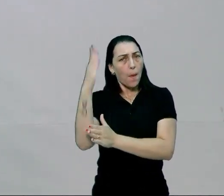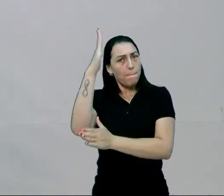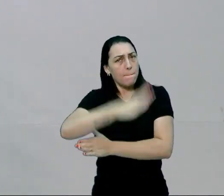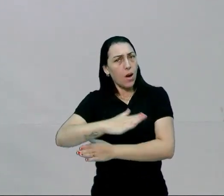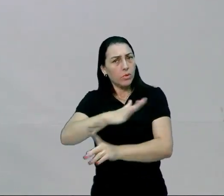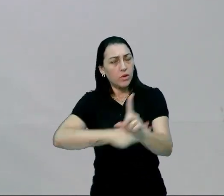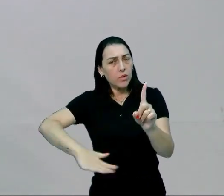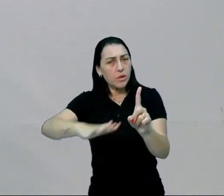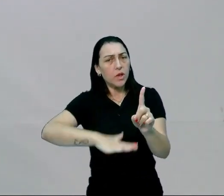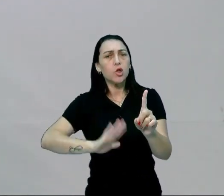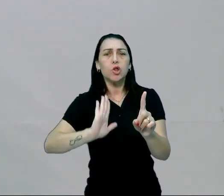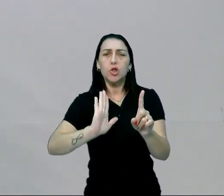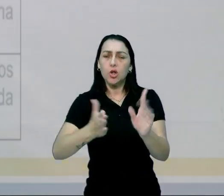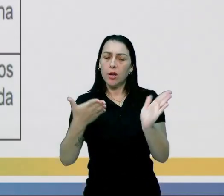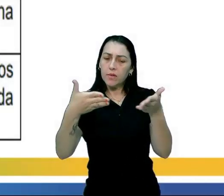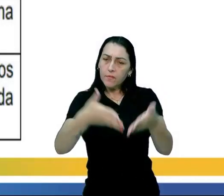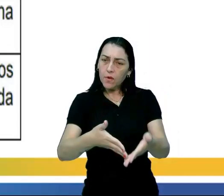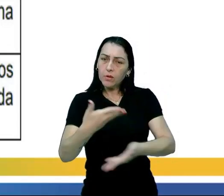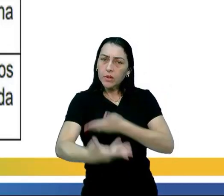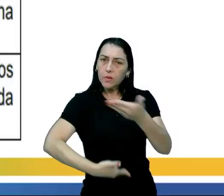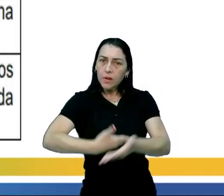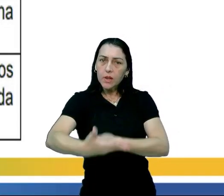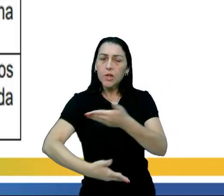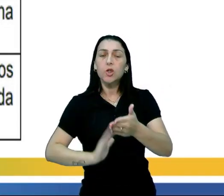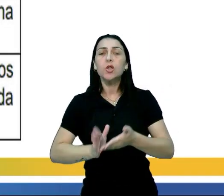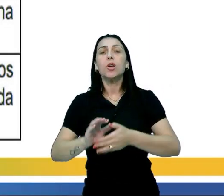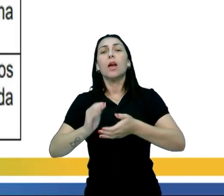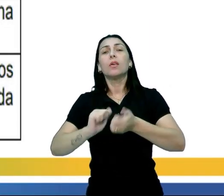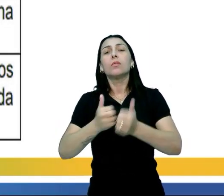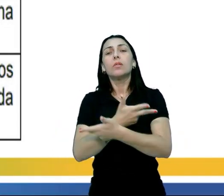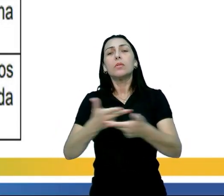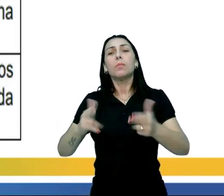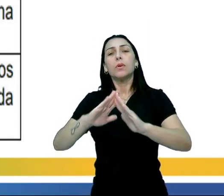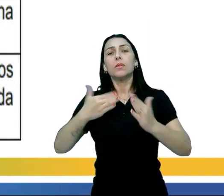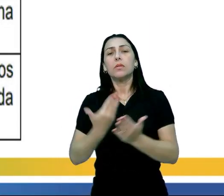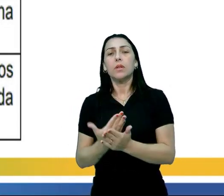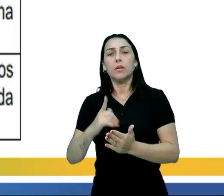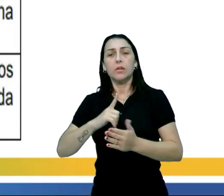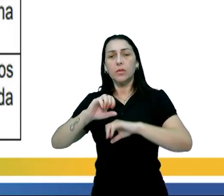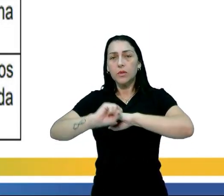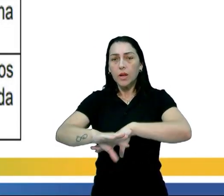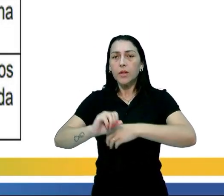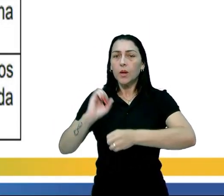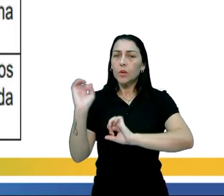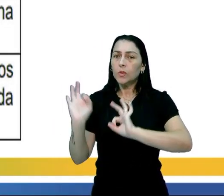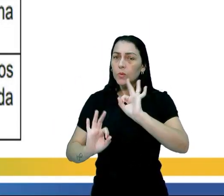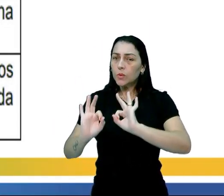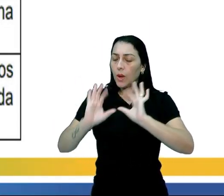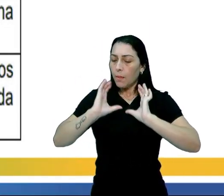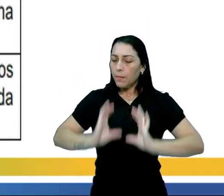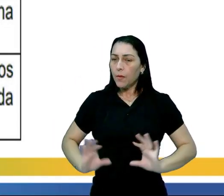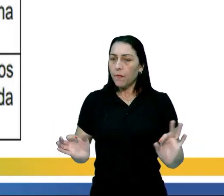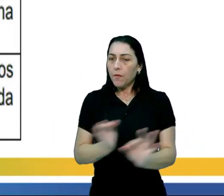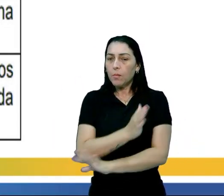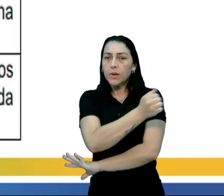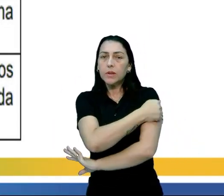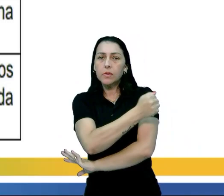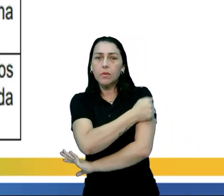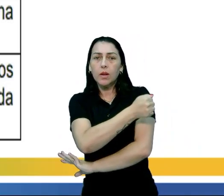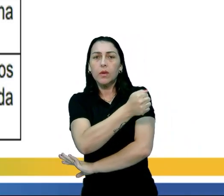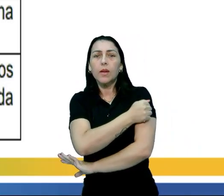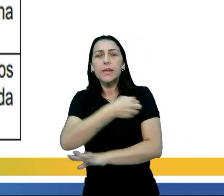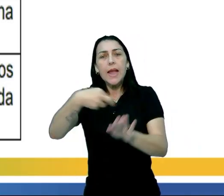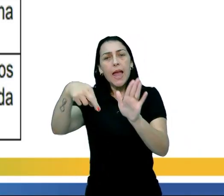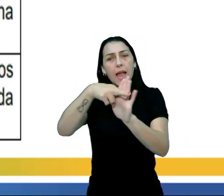Então, ó, já faz esse direcionamento, essa correlação. Já no esporte educacional, a gente tem ali a construção do indivíduo, né, formação do aluno